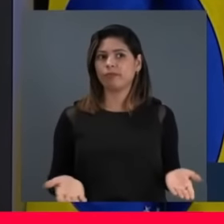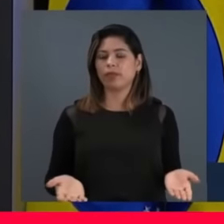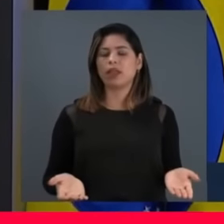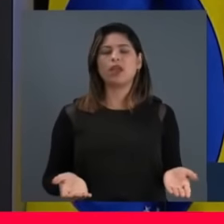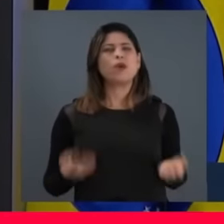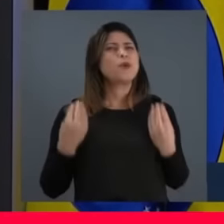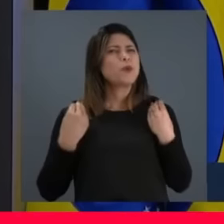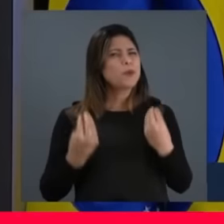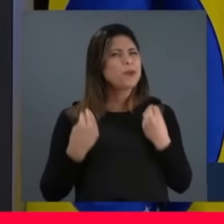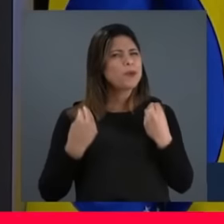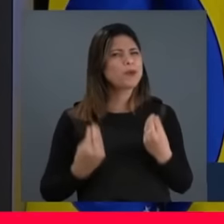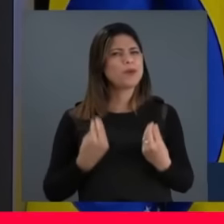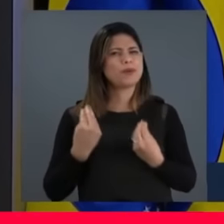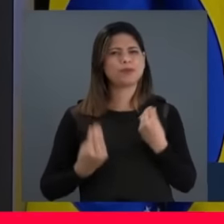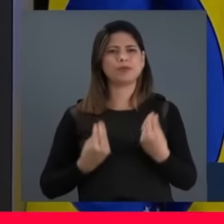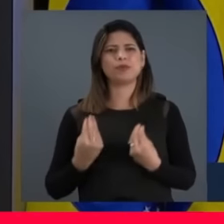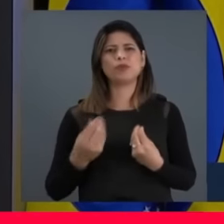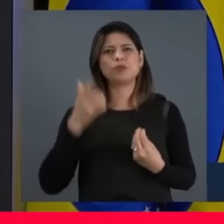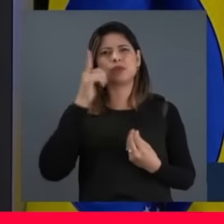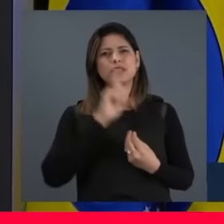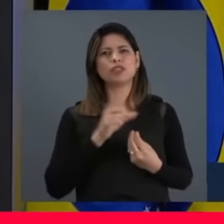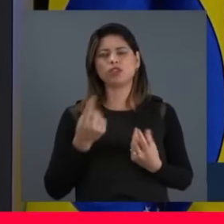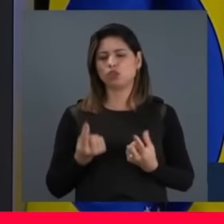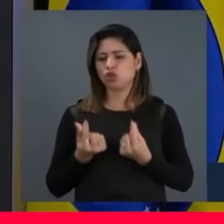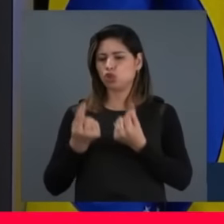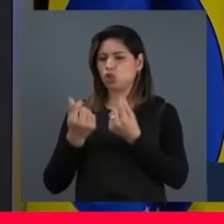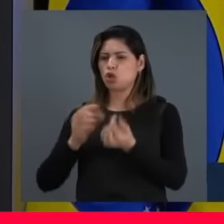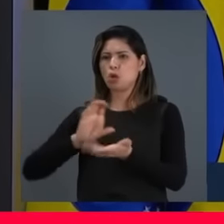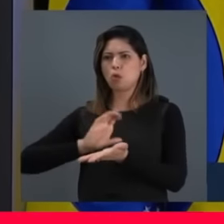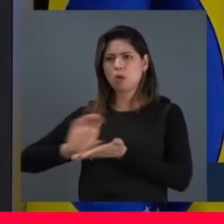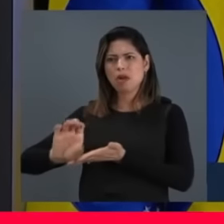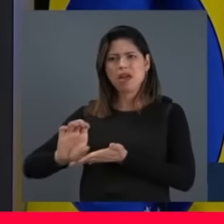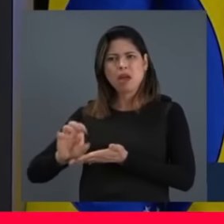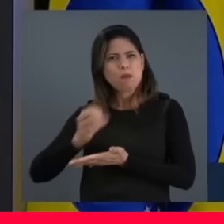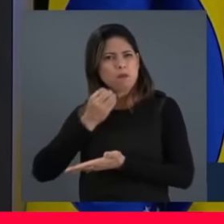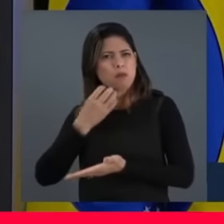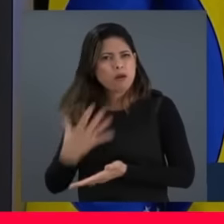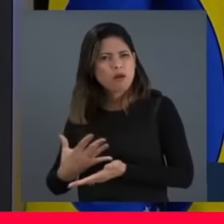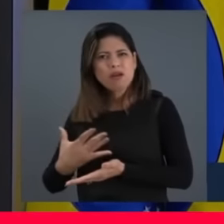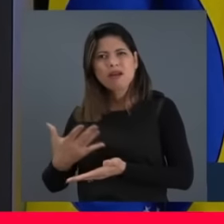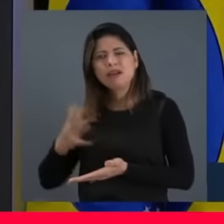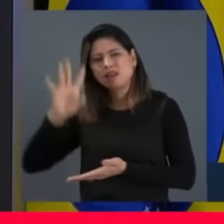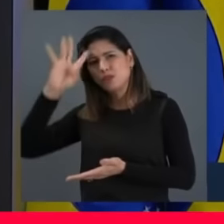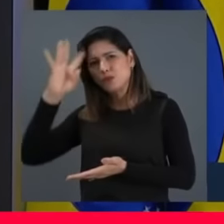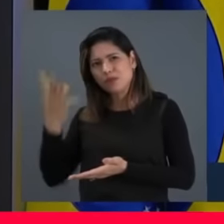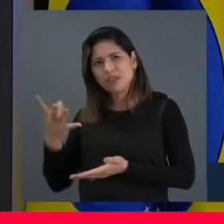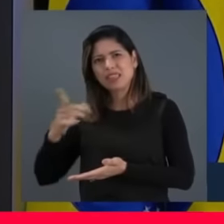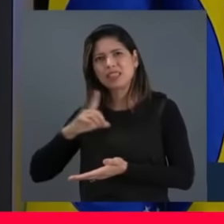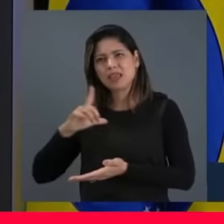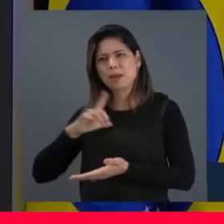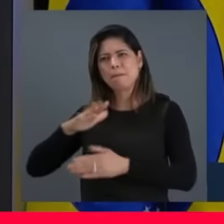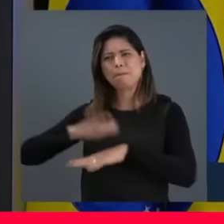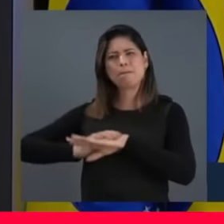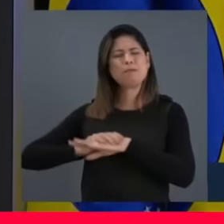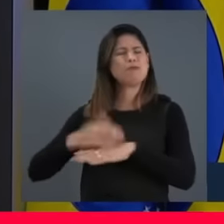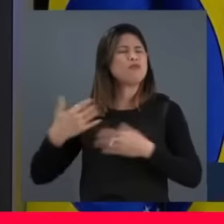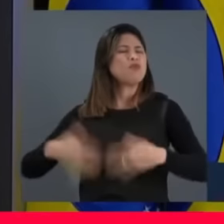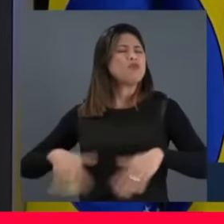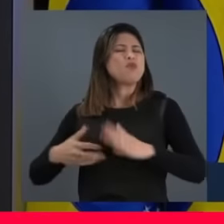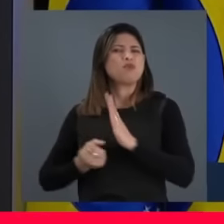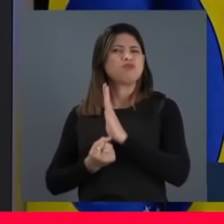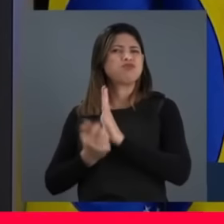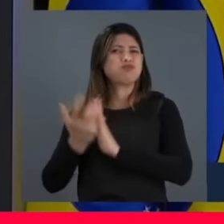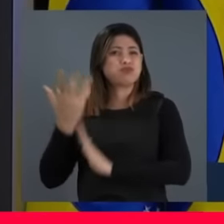ser o suficiente quando confrontados de centenas de milhares